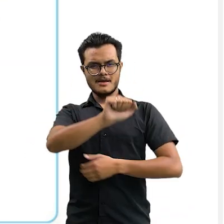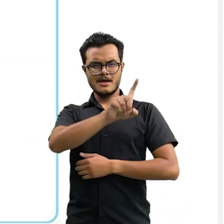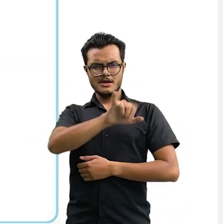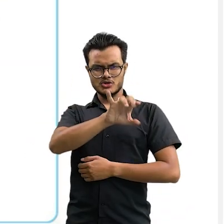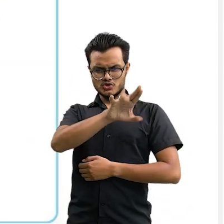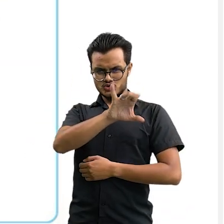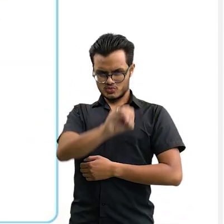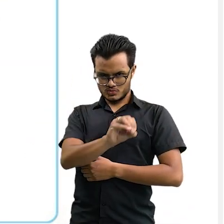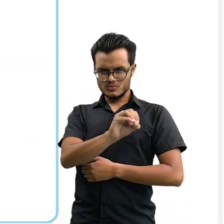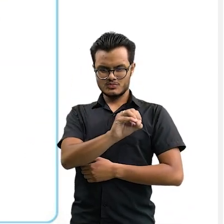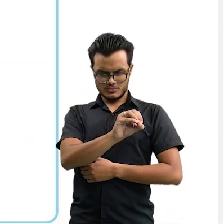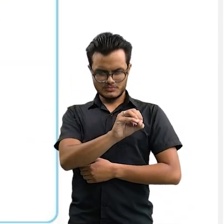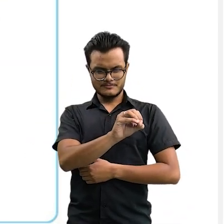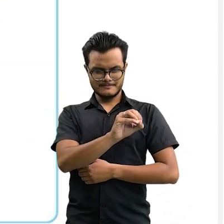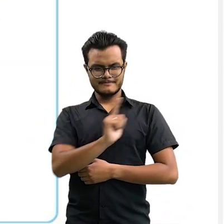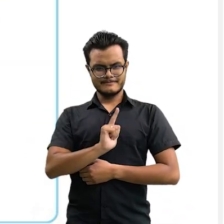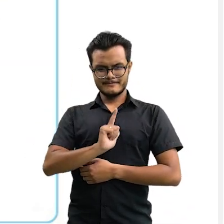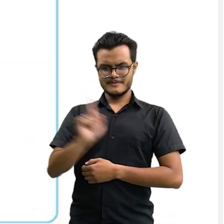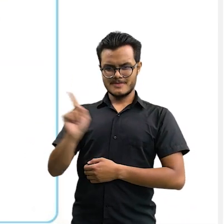fiozinho, ó, que tá passando aqui dentro, ó,